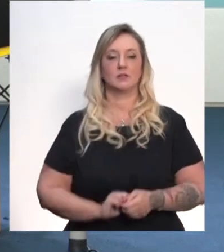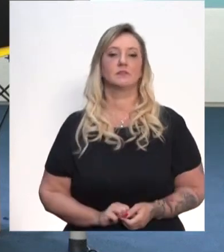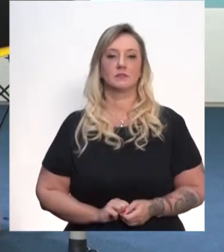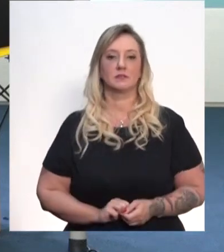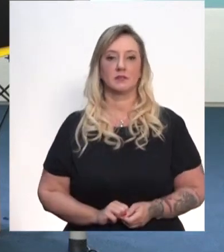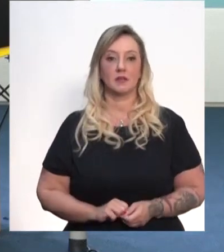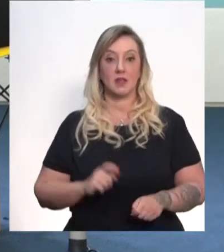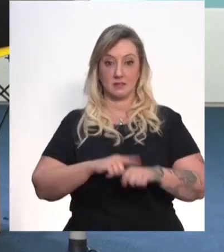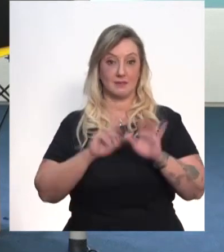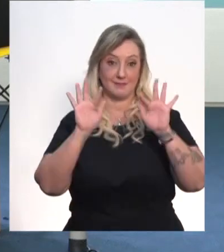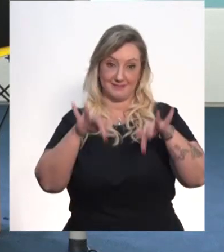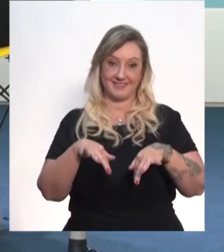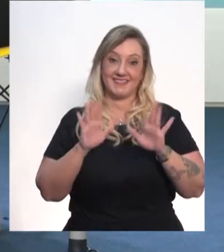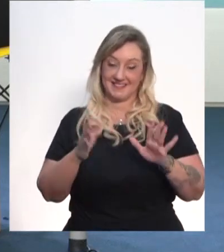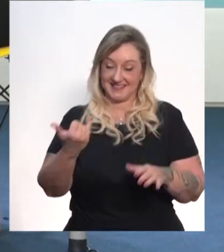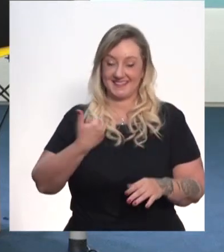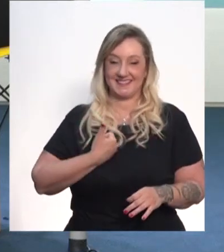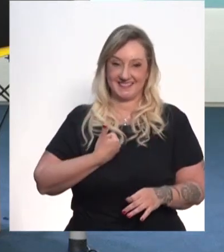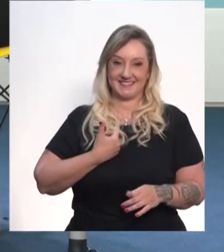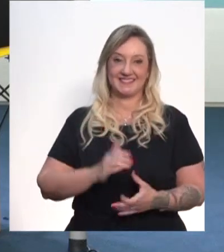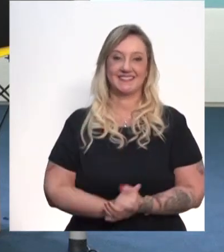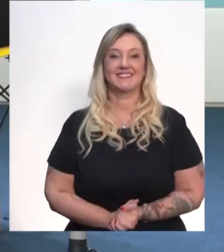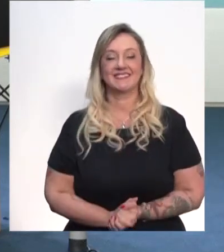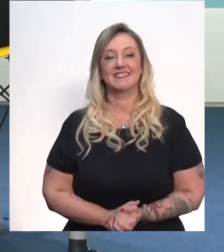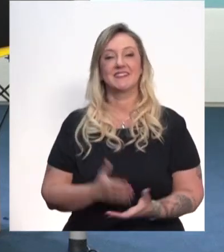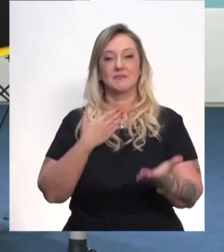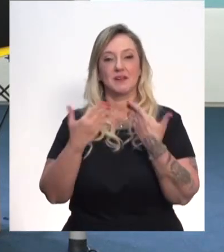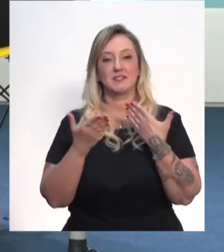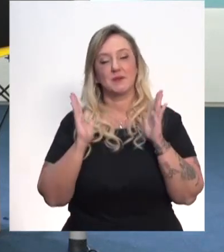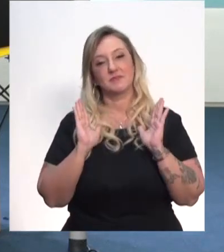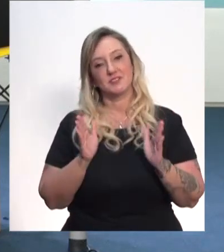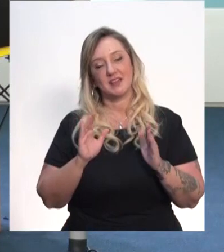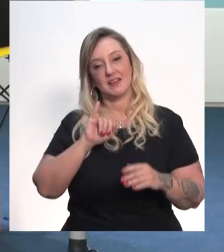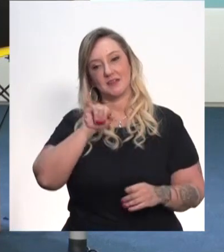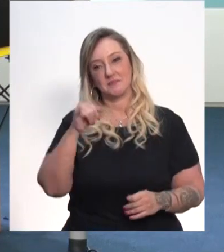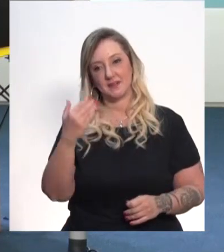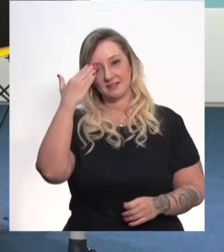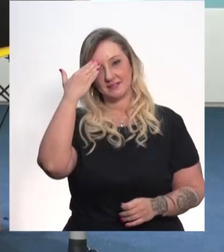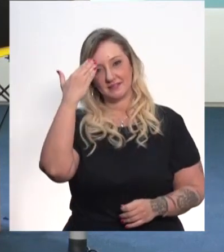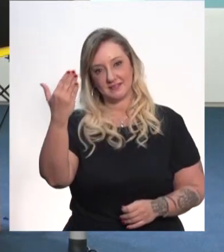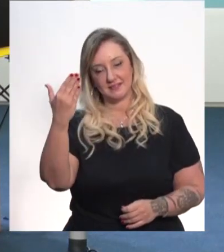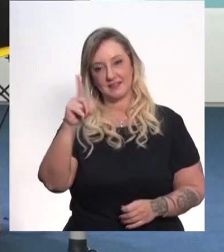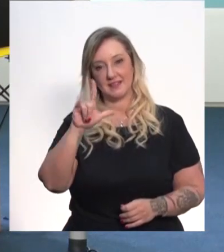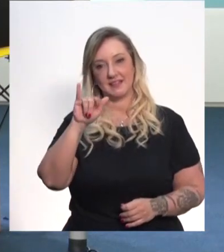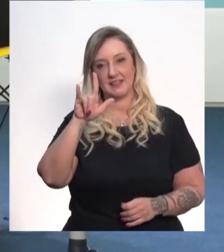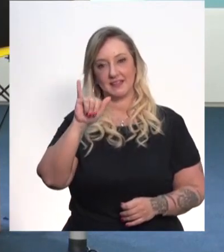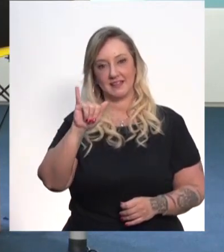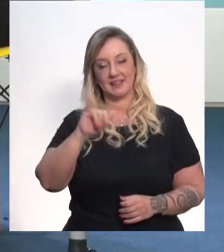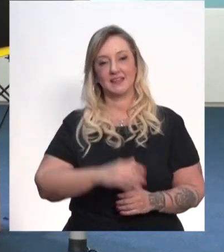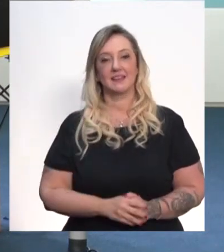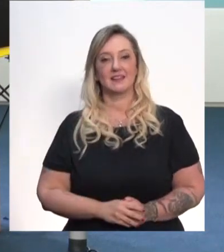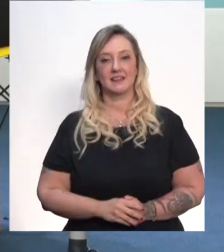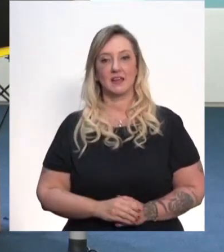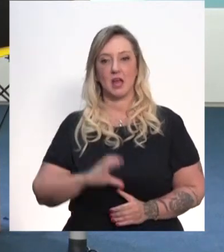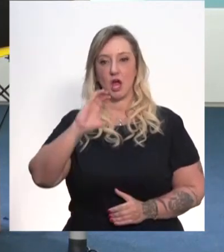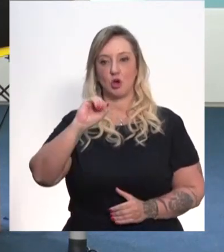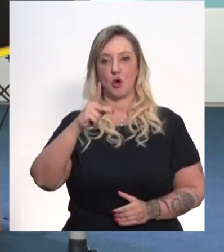para que vocês tenham essa comunicação. Lili, quer falar? Eu queria lembrar